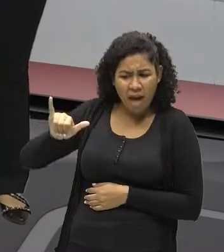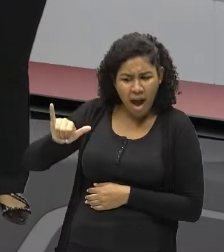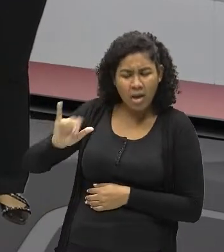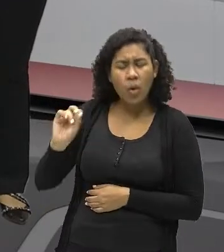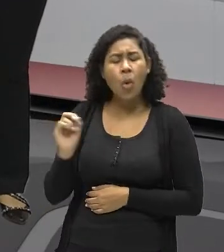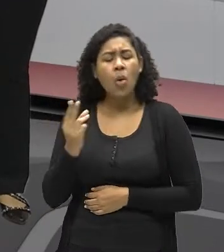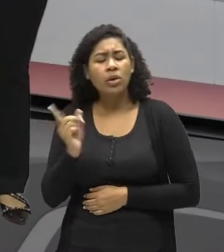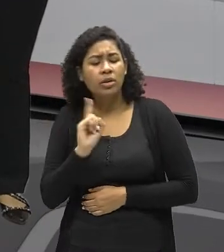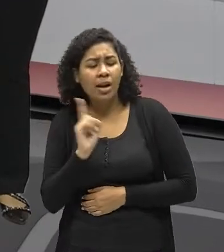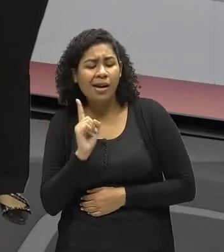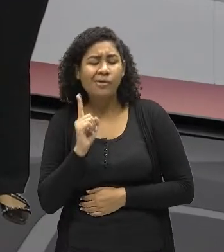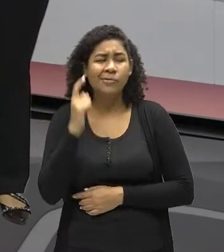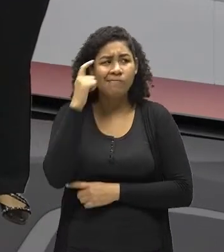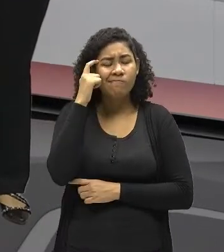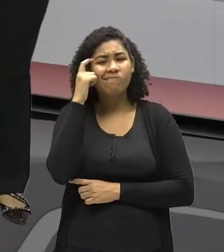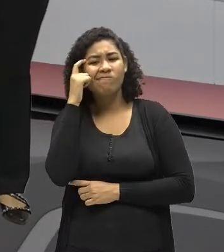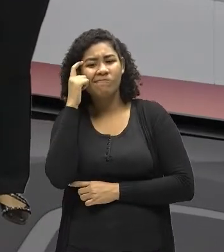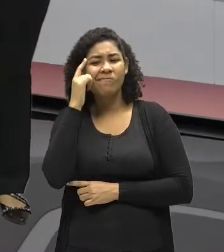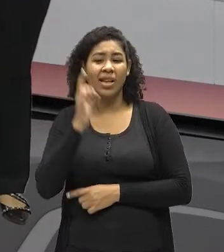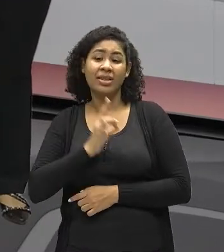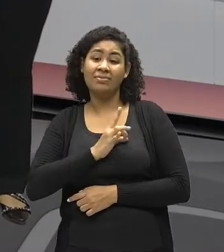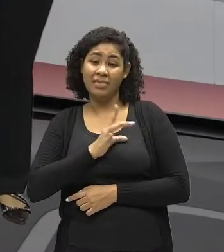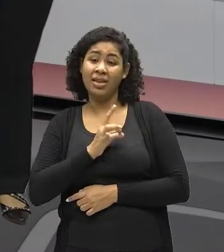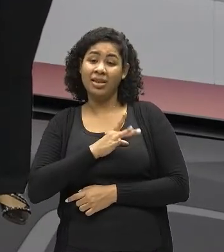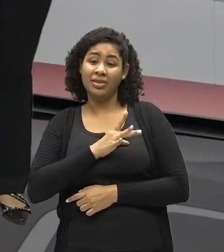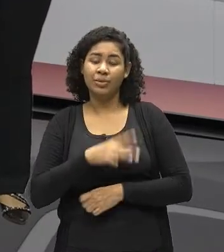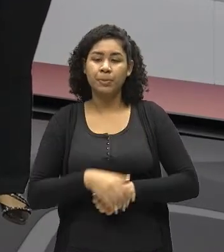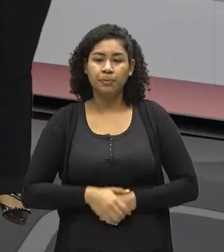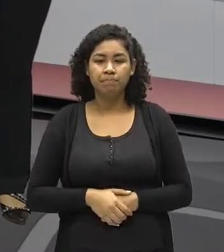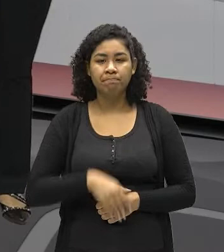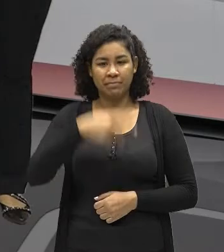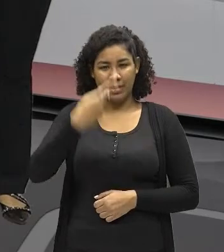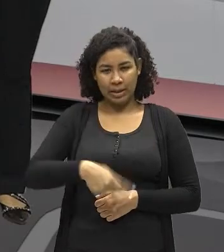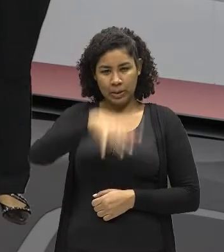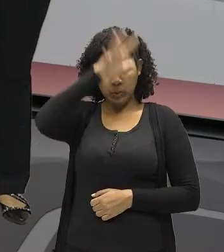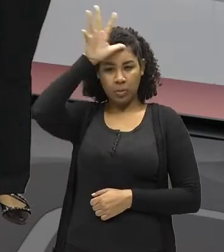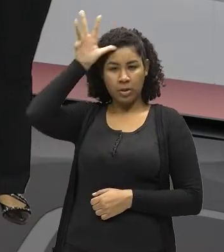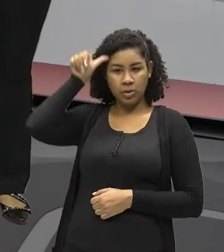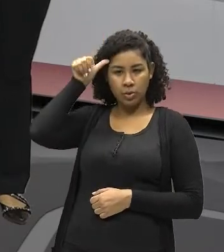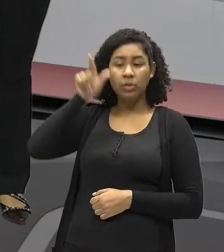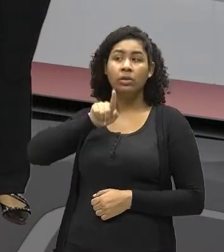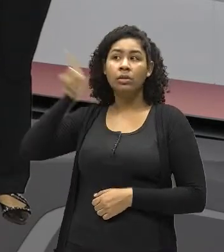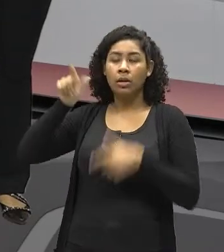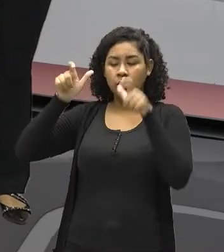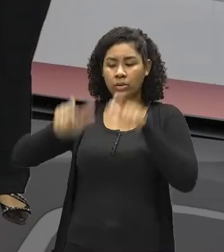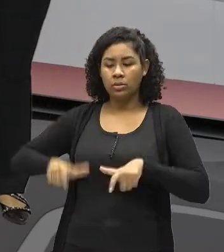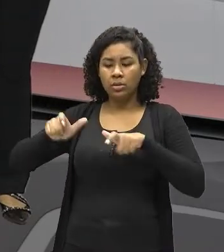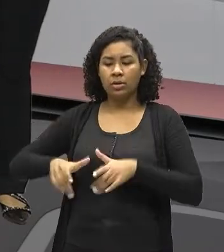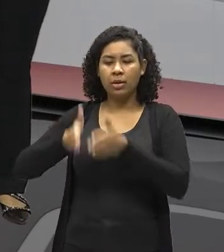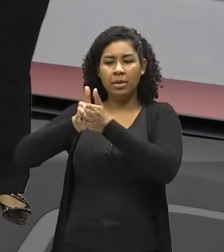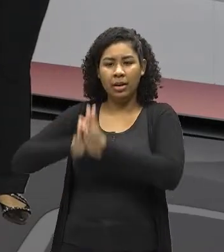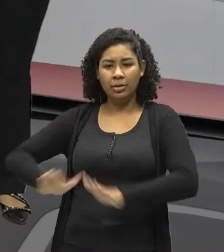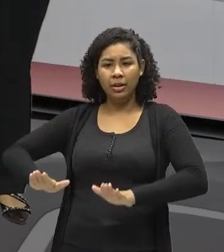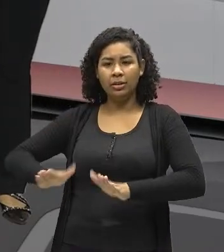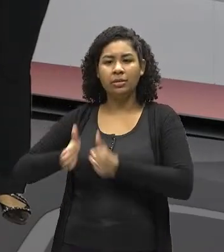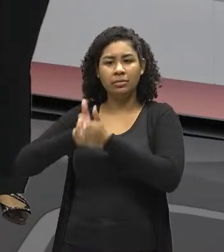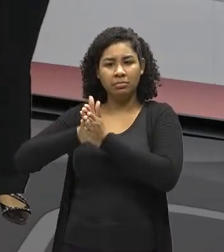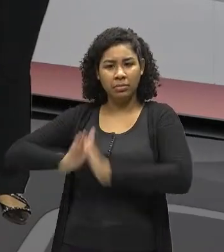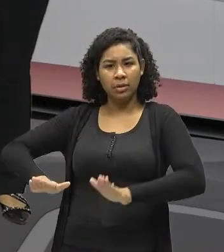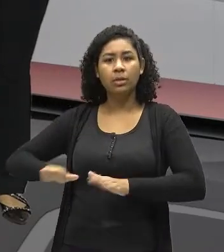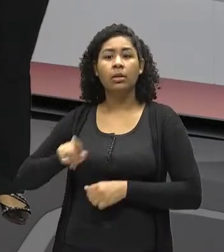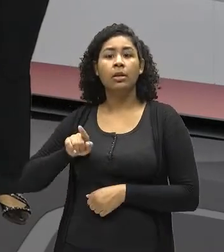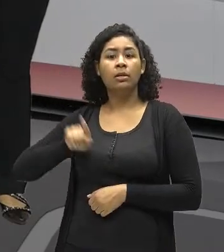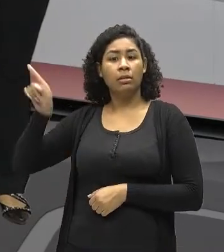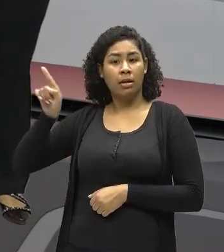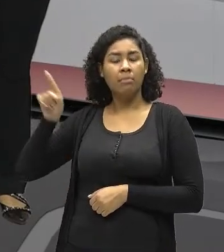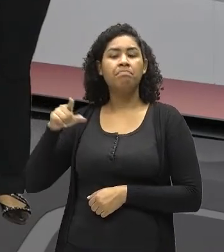originais? Aqui no Amazonas, lá em São Gabriel da Cachoeira, lá no Alto Rio Negro, vocês sabem que aquela cidade